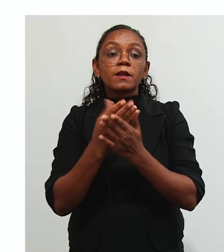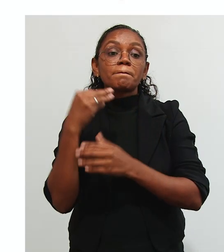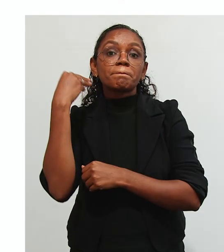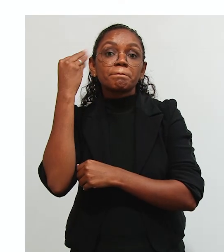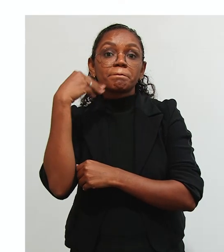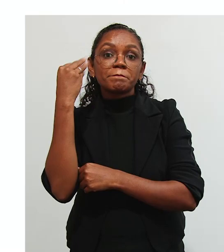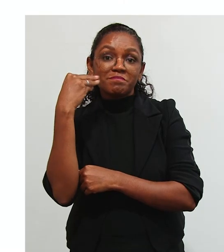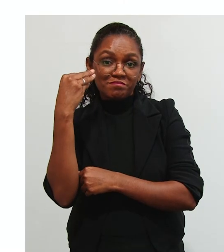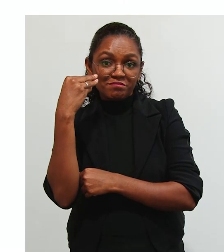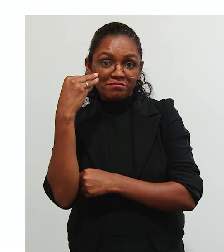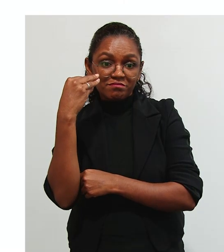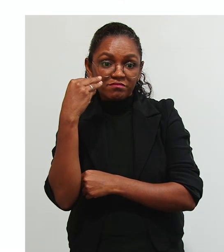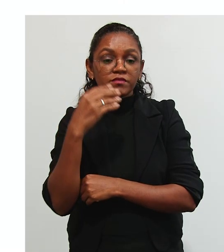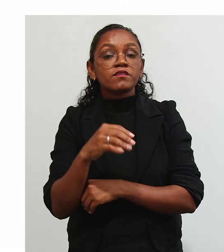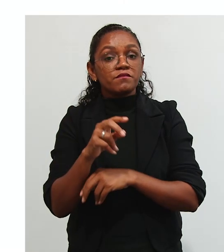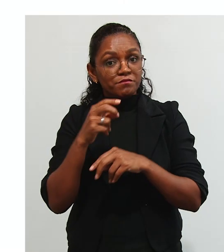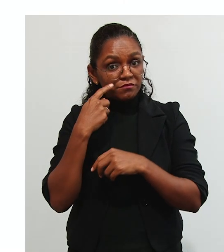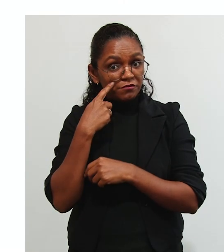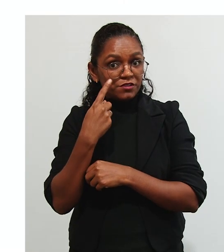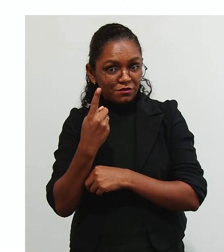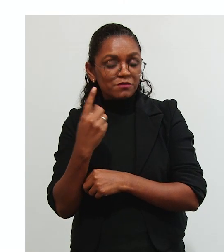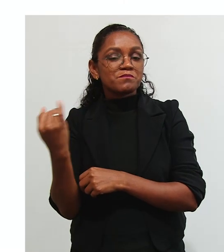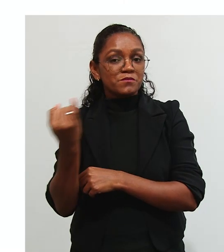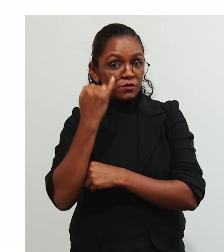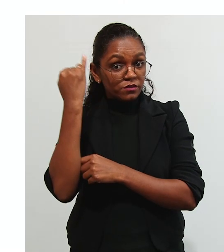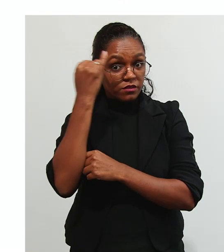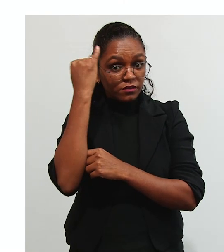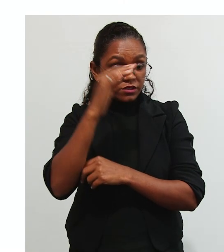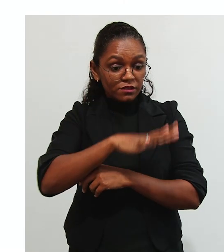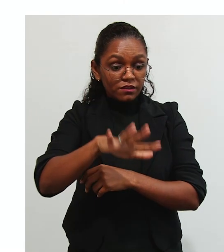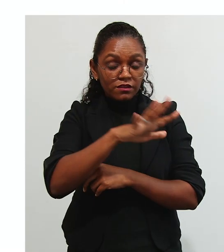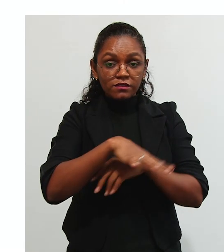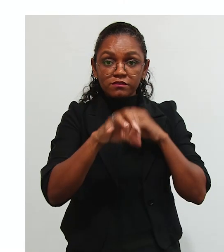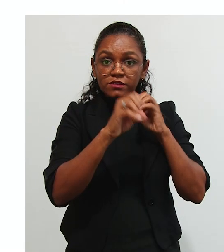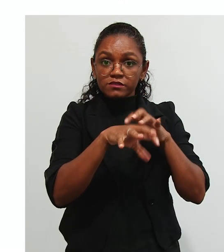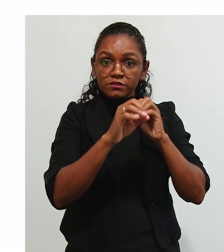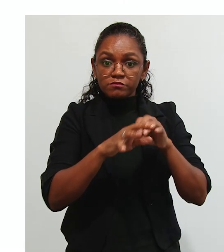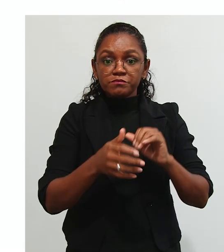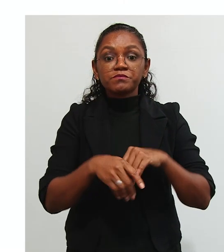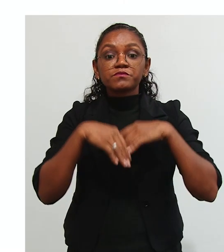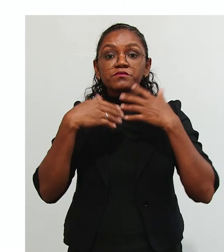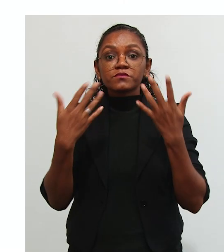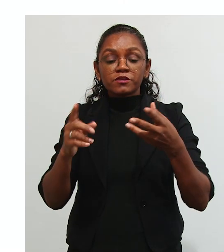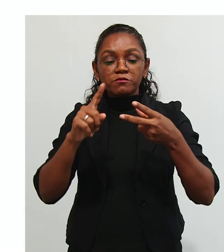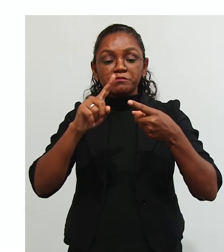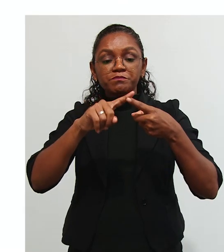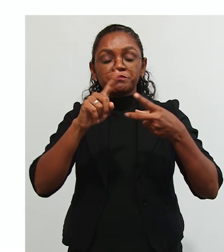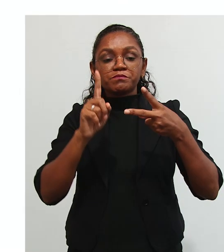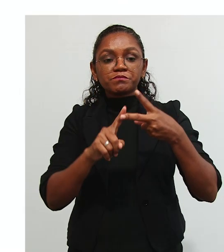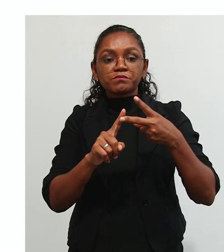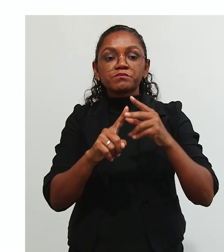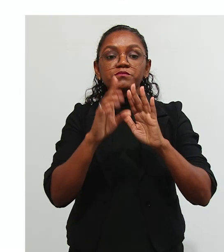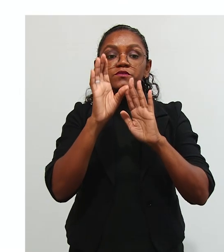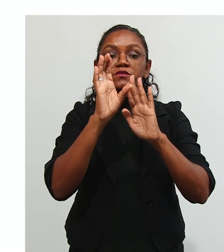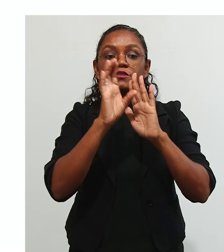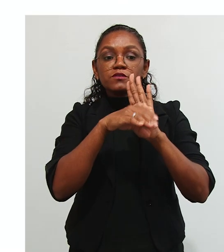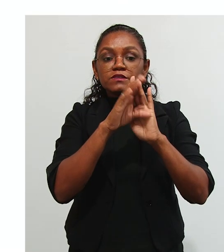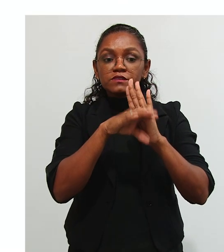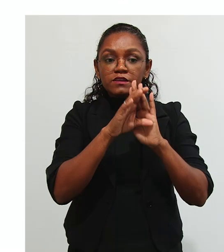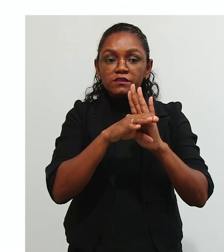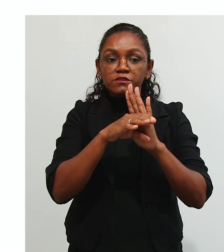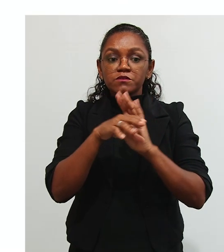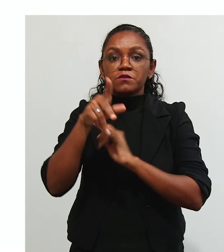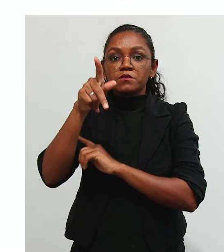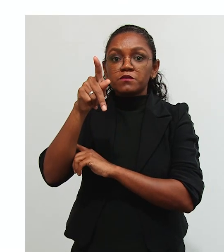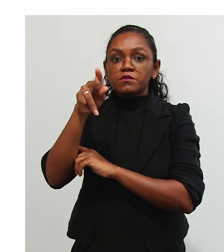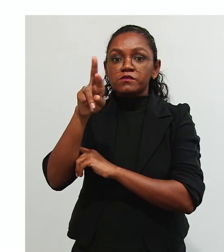foi importante e é importante na educação. Então, trabalhando aqui o conceito de pragmatismo.